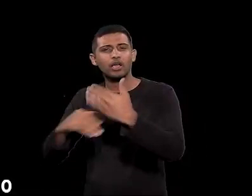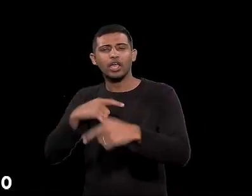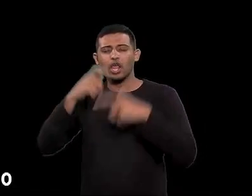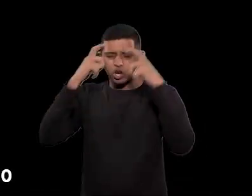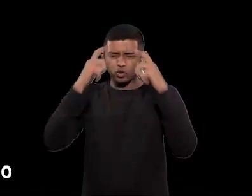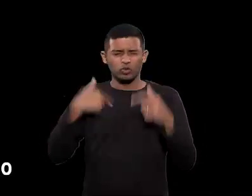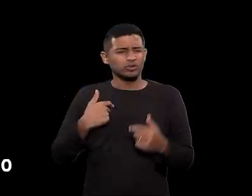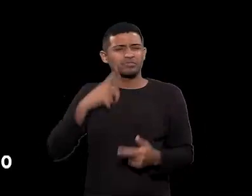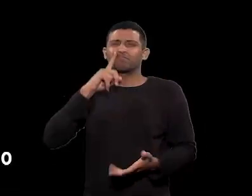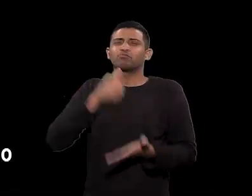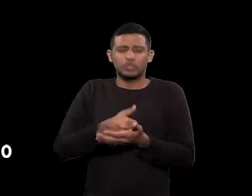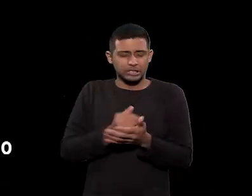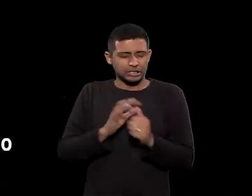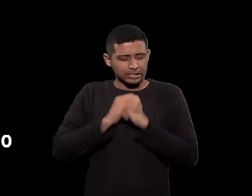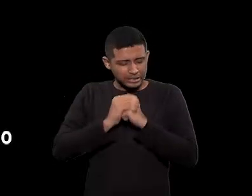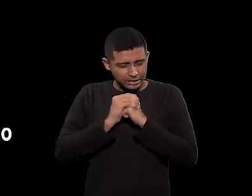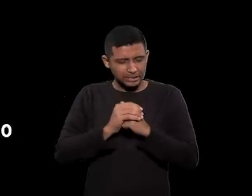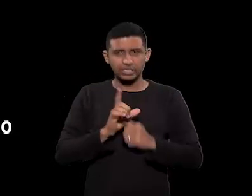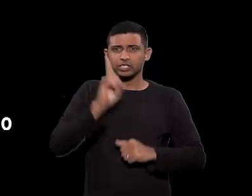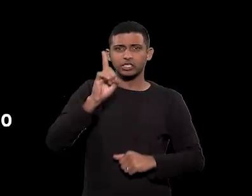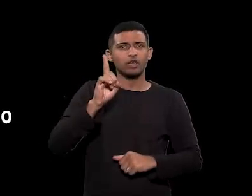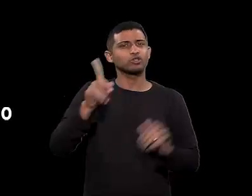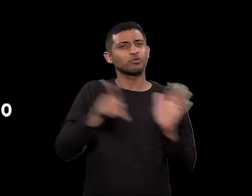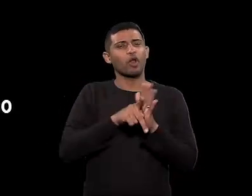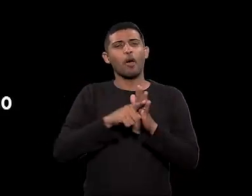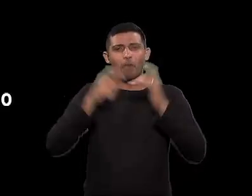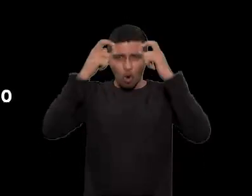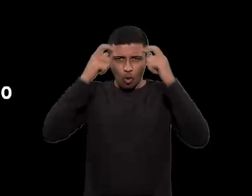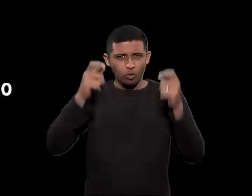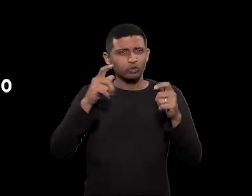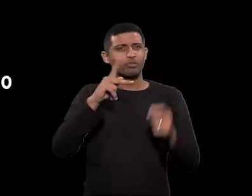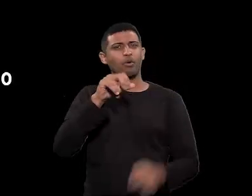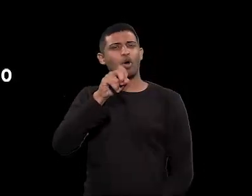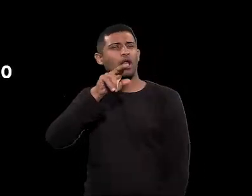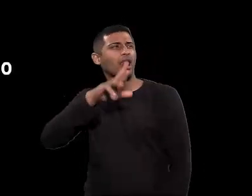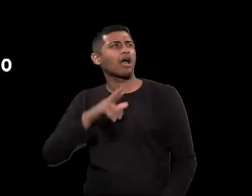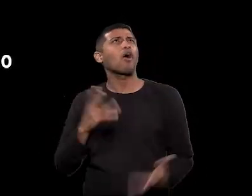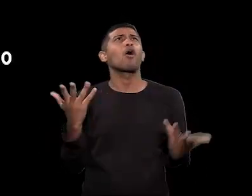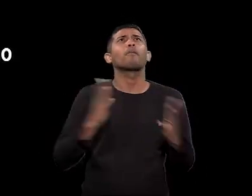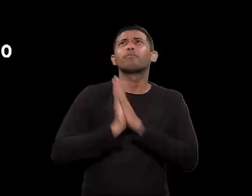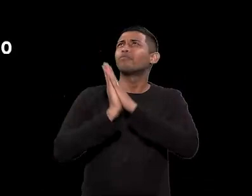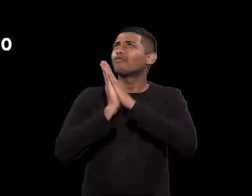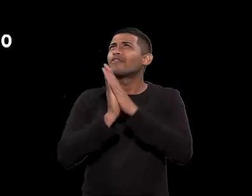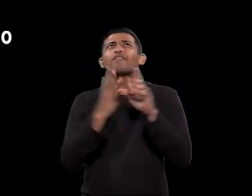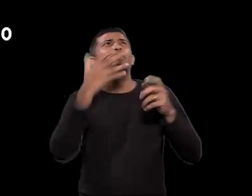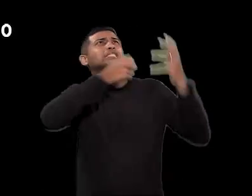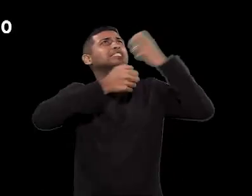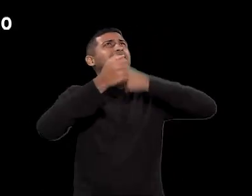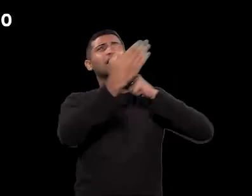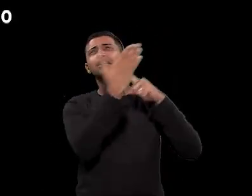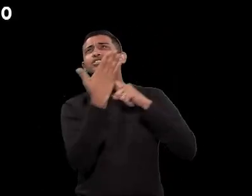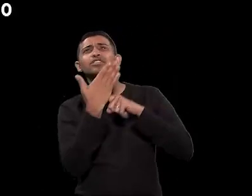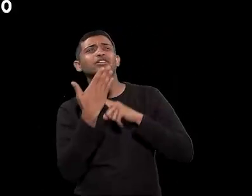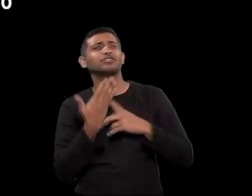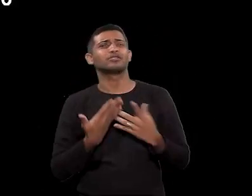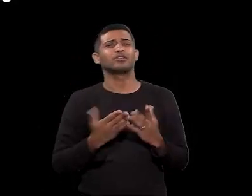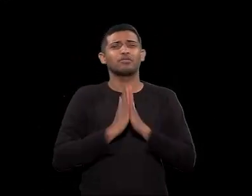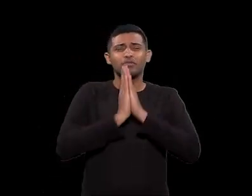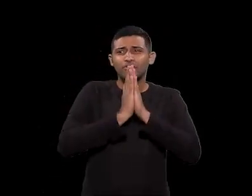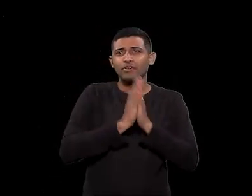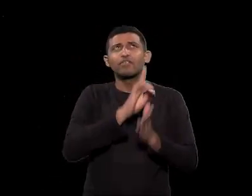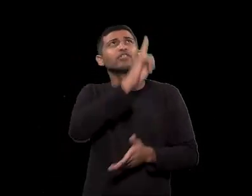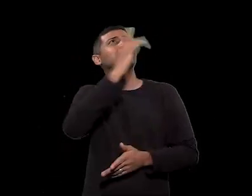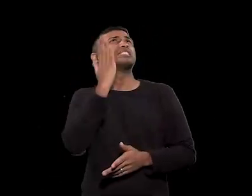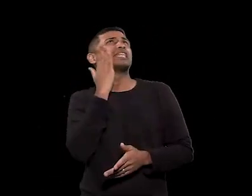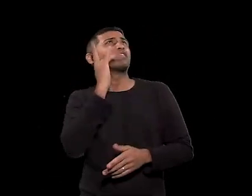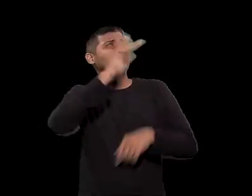urso decidiu rezar para Nanook, o deus dos ursos polares. Oh, Nanook, por favor, nos salve! Nanook,